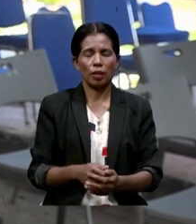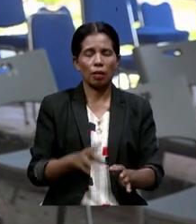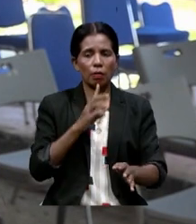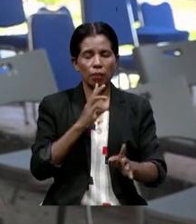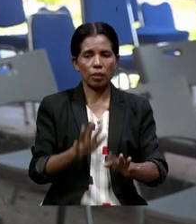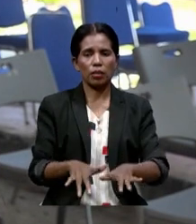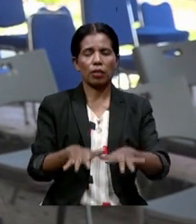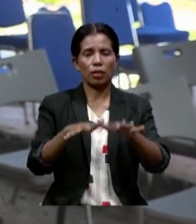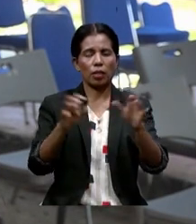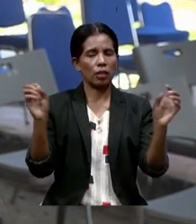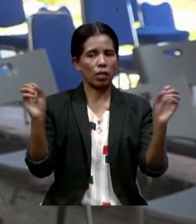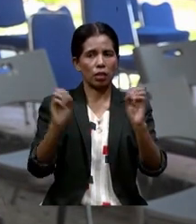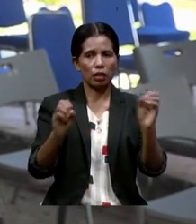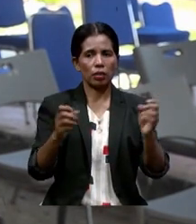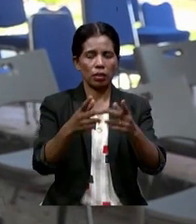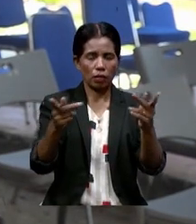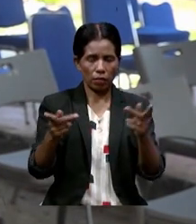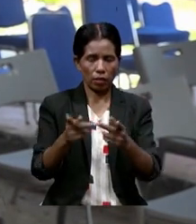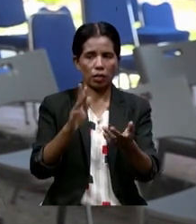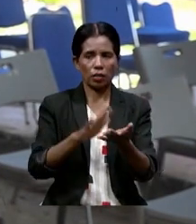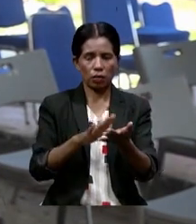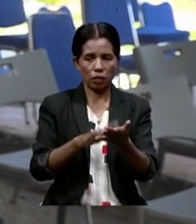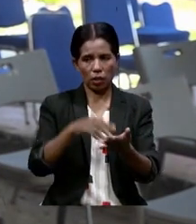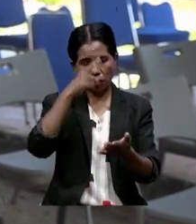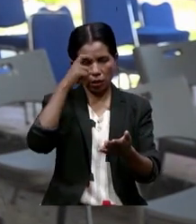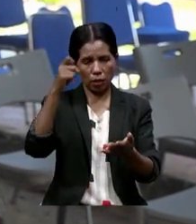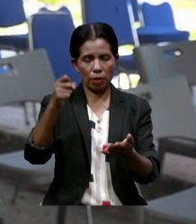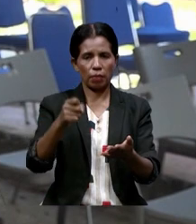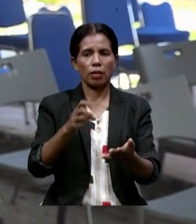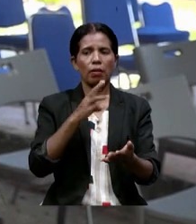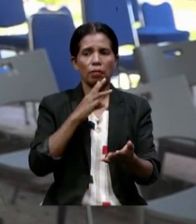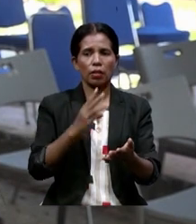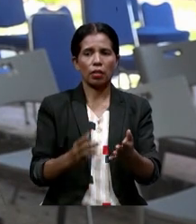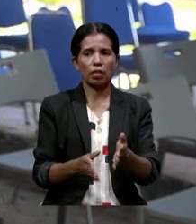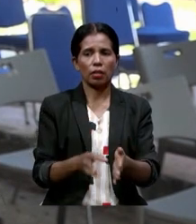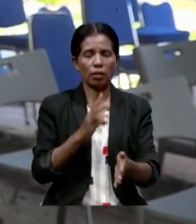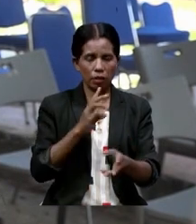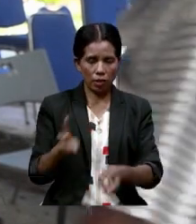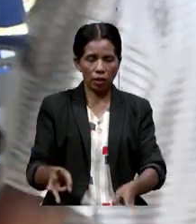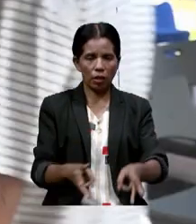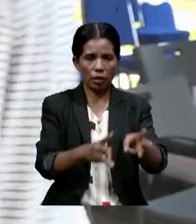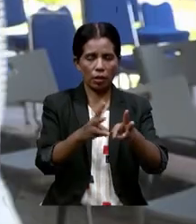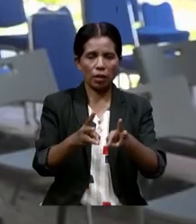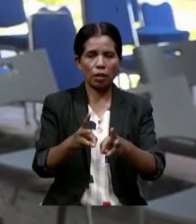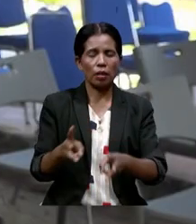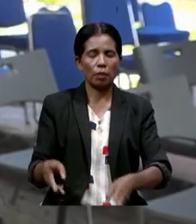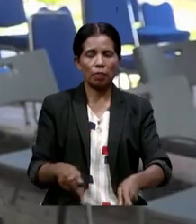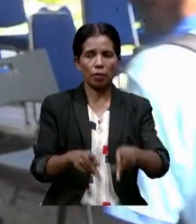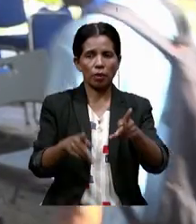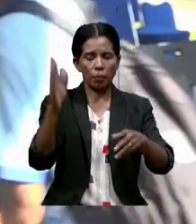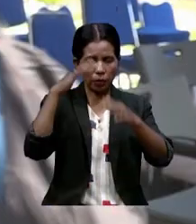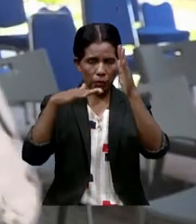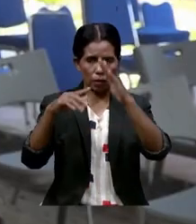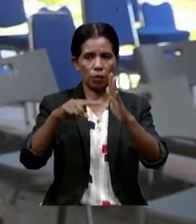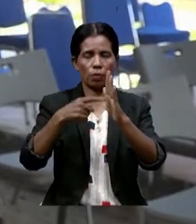ne impacto ne la os ya ambiente skola. Mebe ne tamba inundasaun ya baleta ida dalam publik nebe. Nebe problema ne